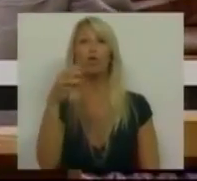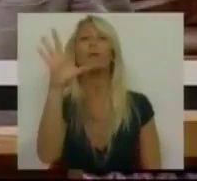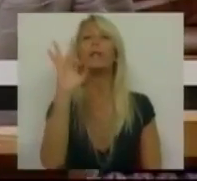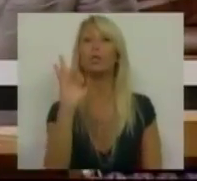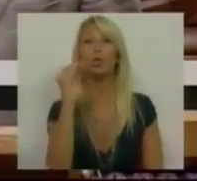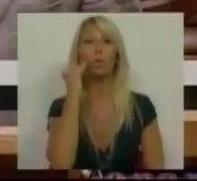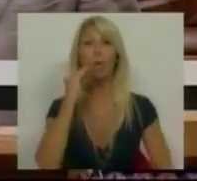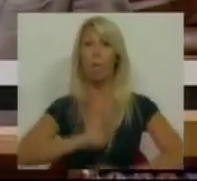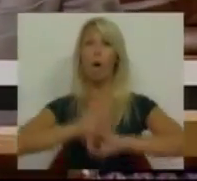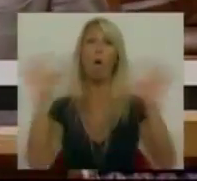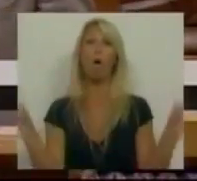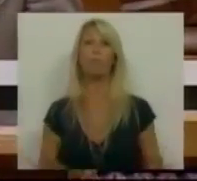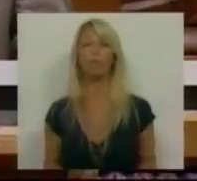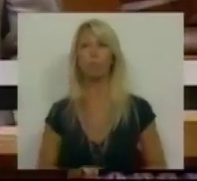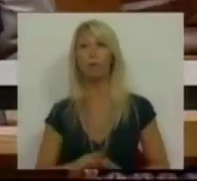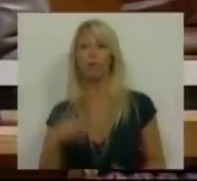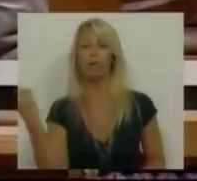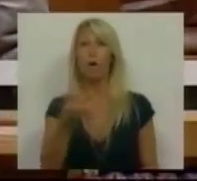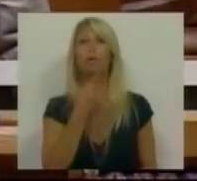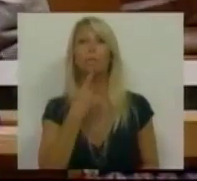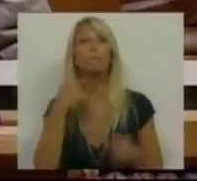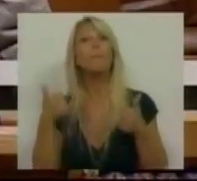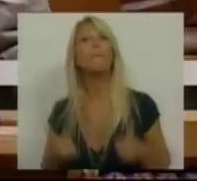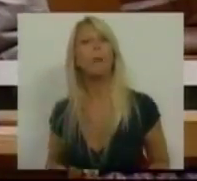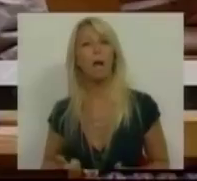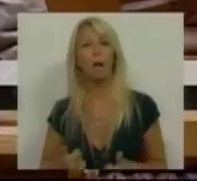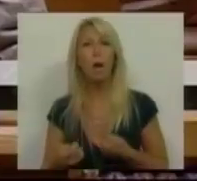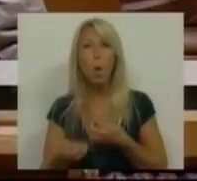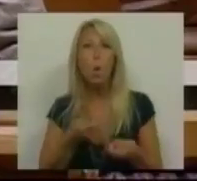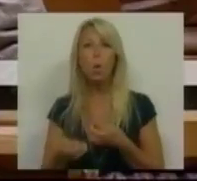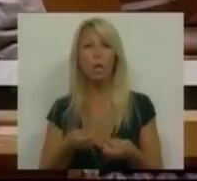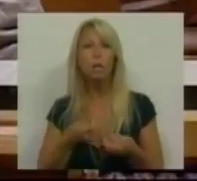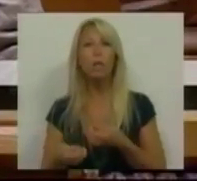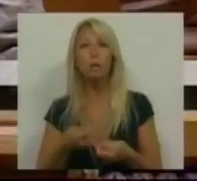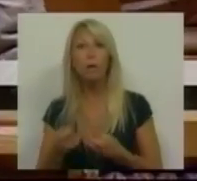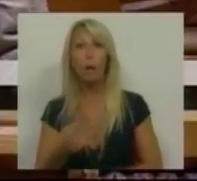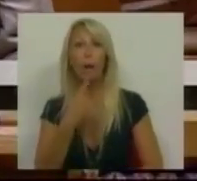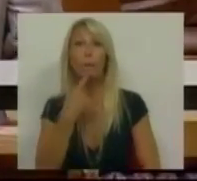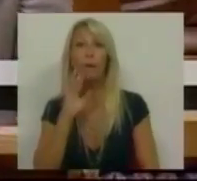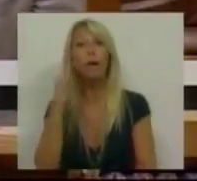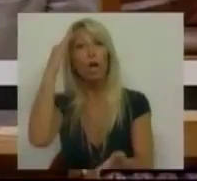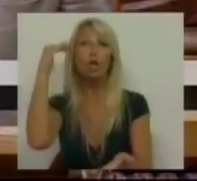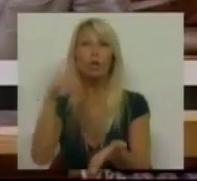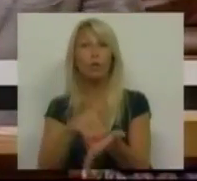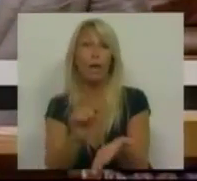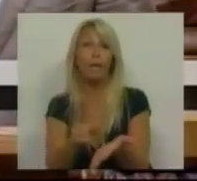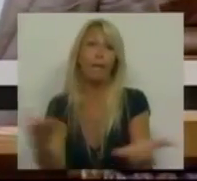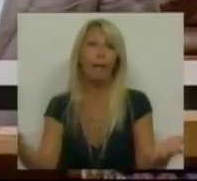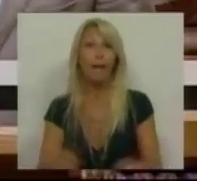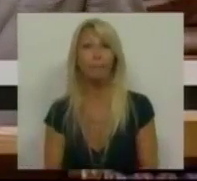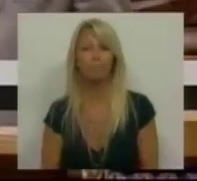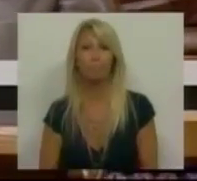Mas, como é óbvio, como nós percebemos bem, tanta coordenação só poderia dar aquilo que deu, tamanha